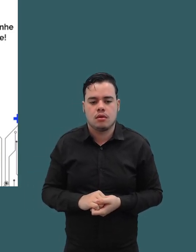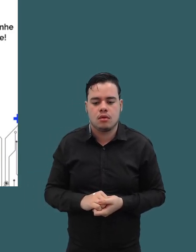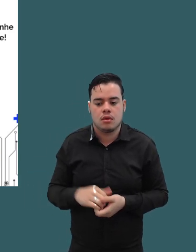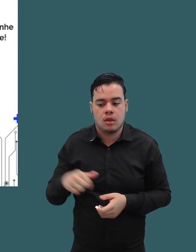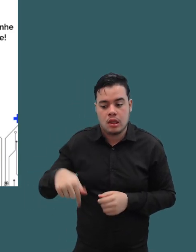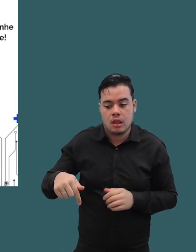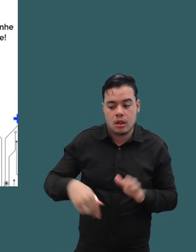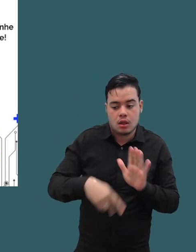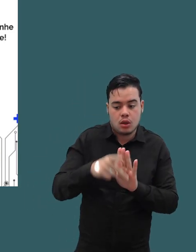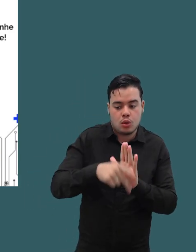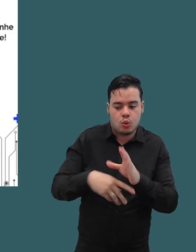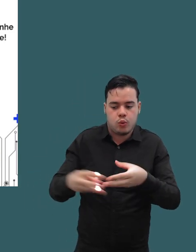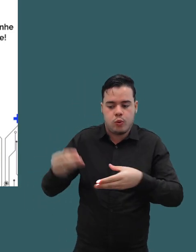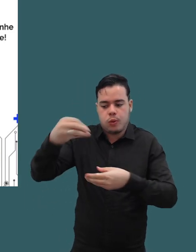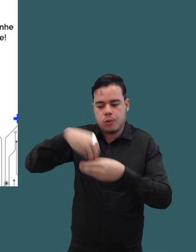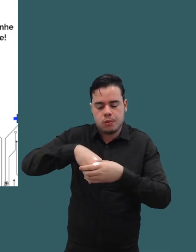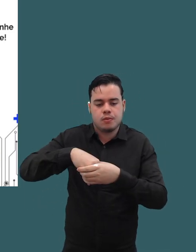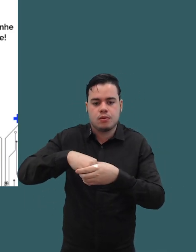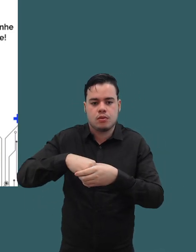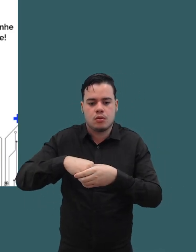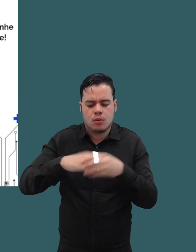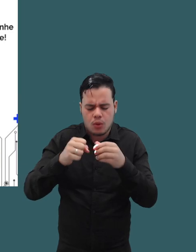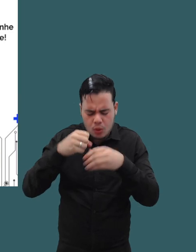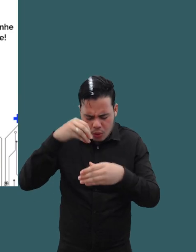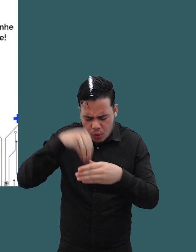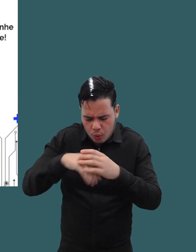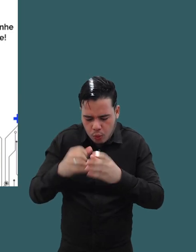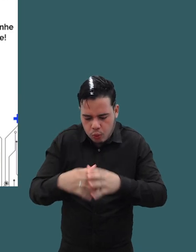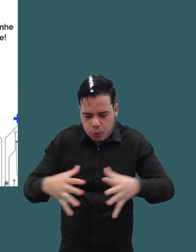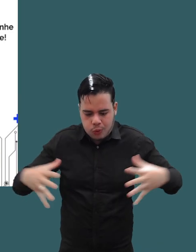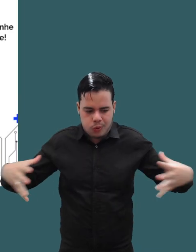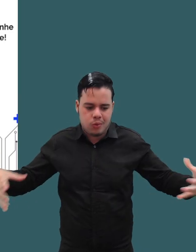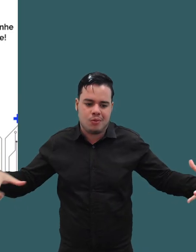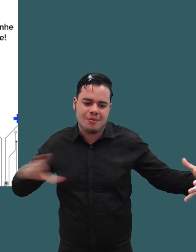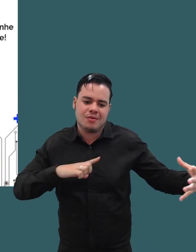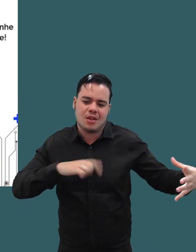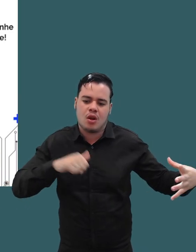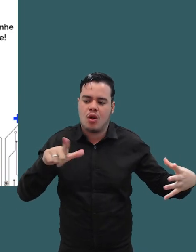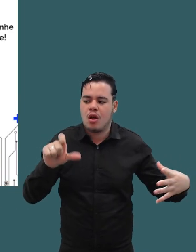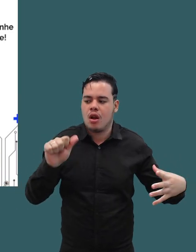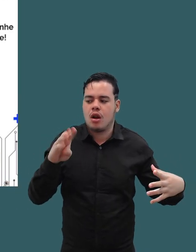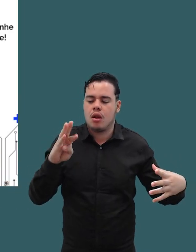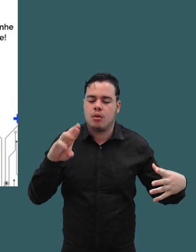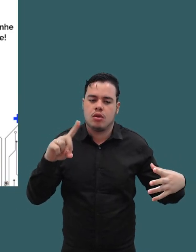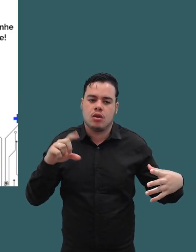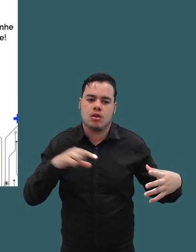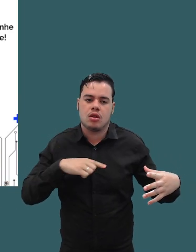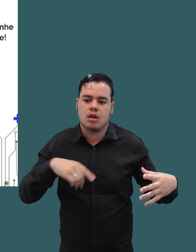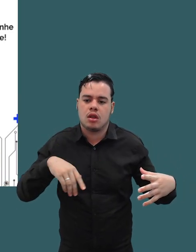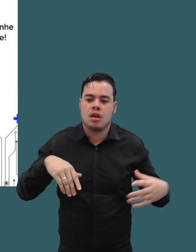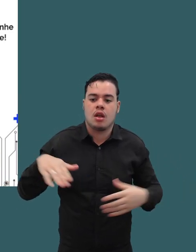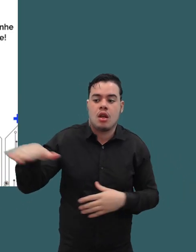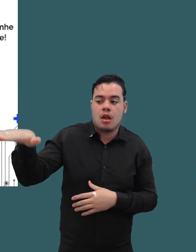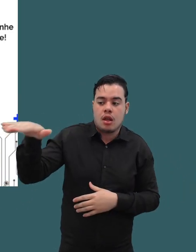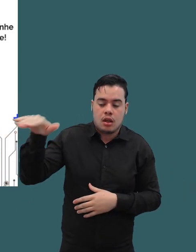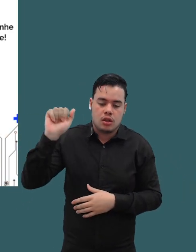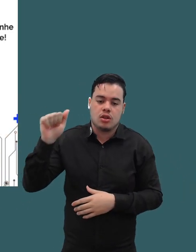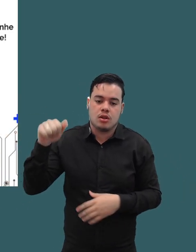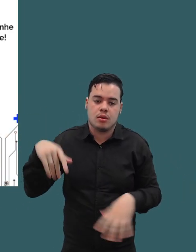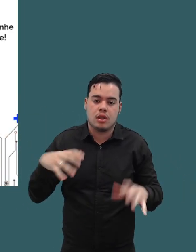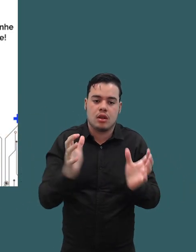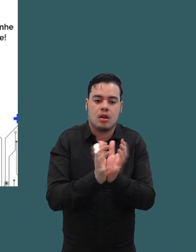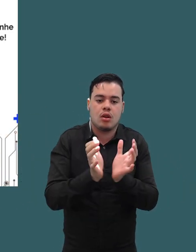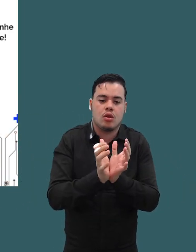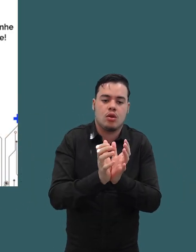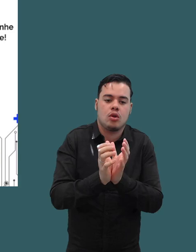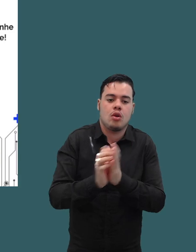dentro do programa, como eu falei, ele é bem amplo, ele tem um laboratório, nós vamos ter uma chamada para Clube de Ciência, que aí é